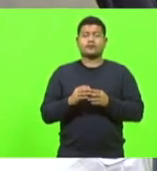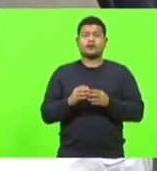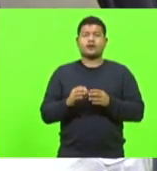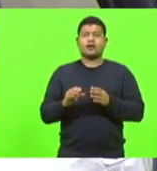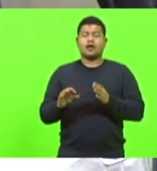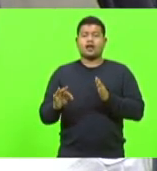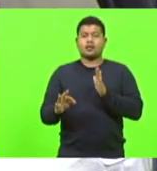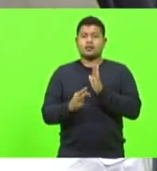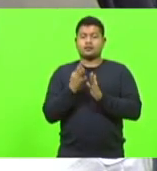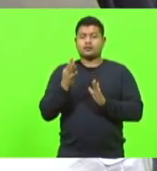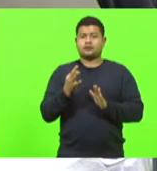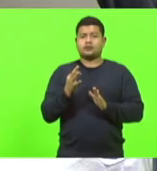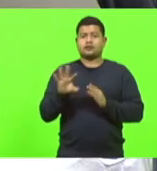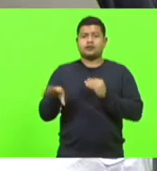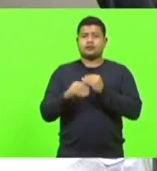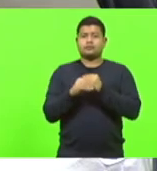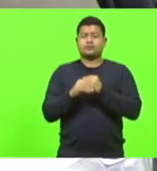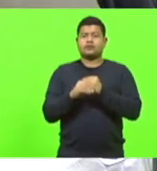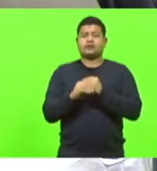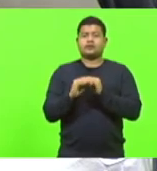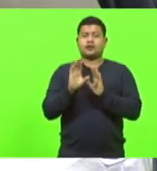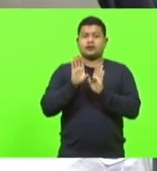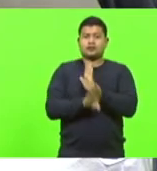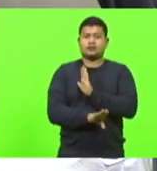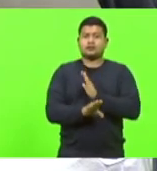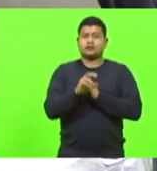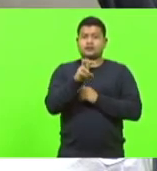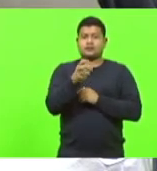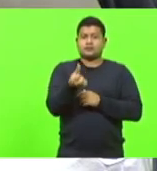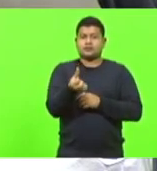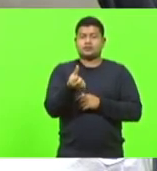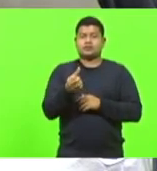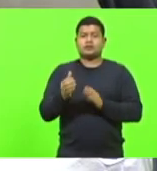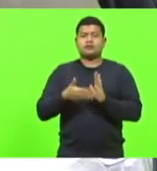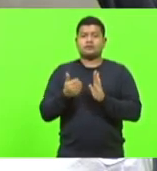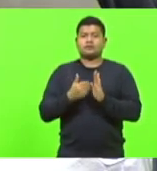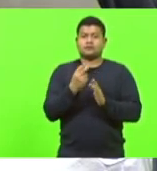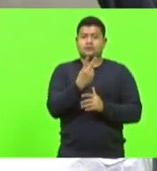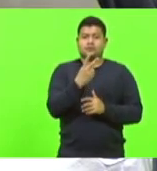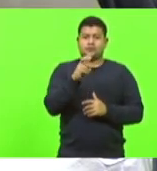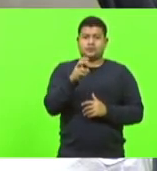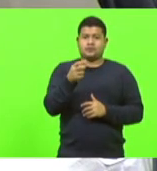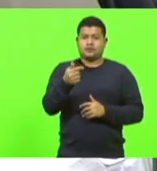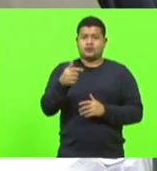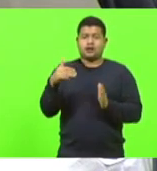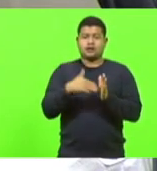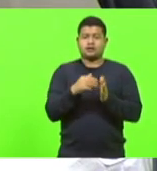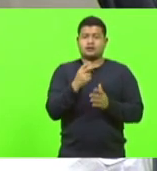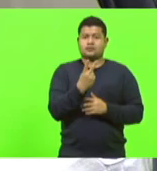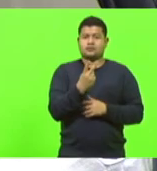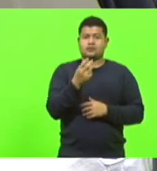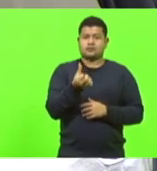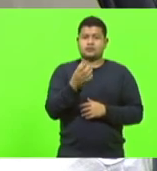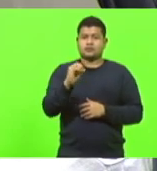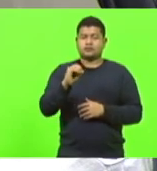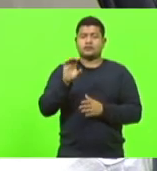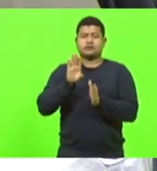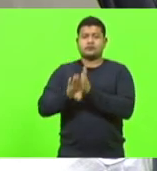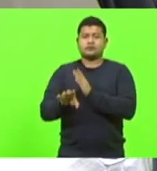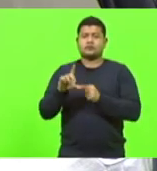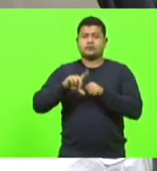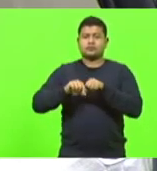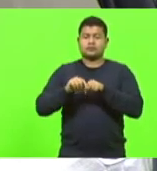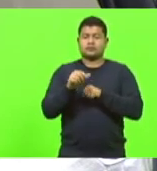emenda supressiva 56 depois das 257 260 que suprimiu o artigo